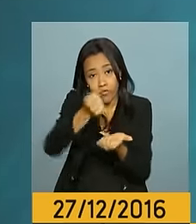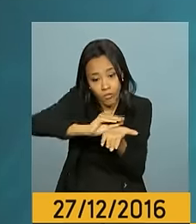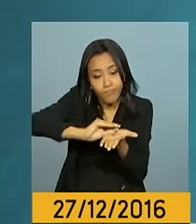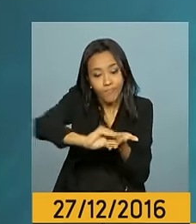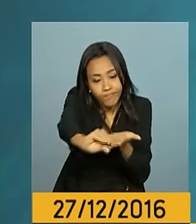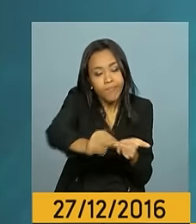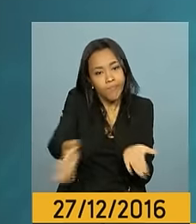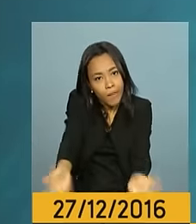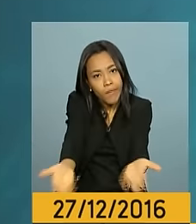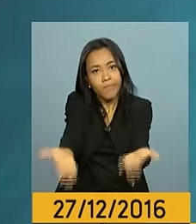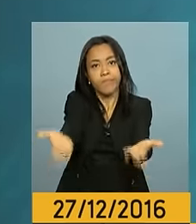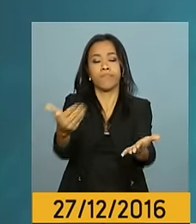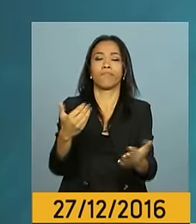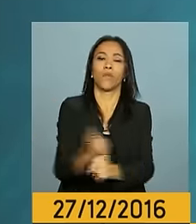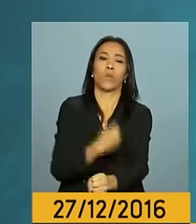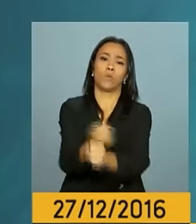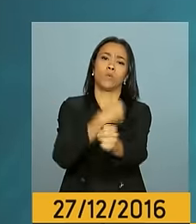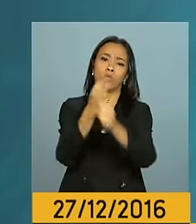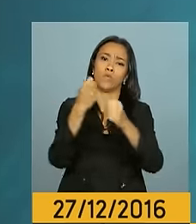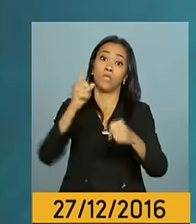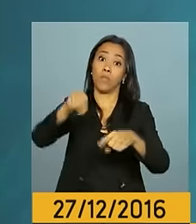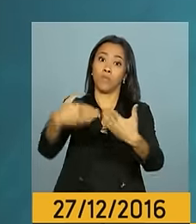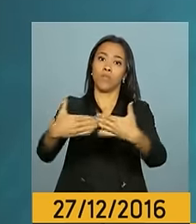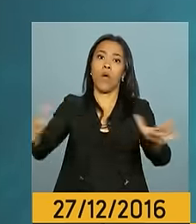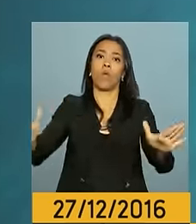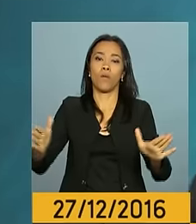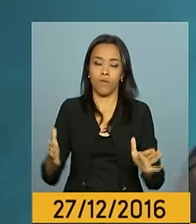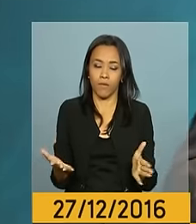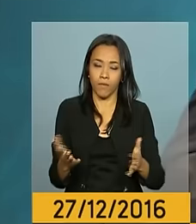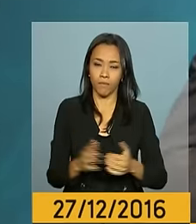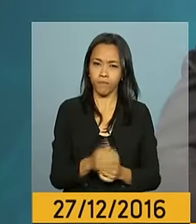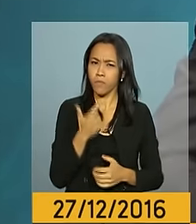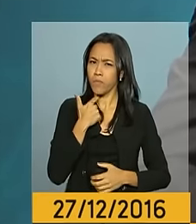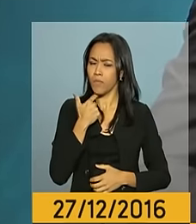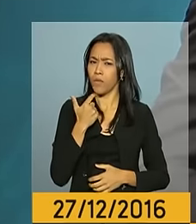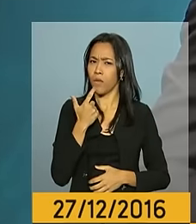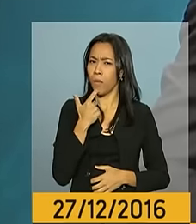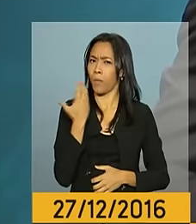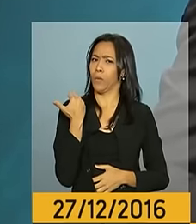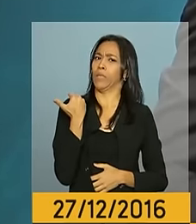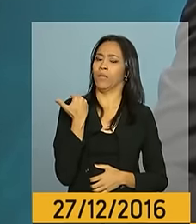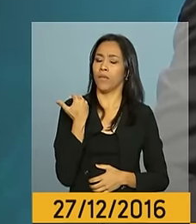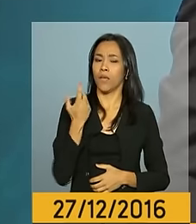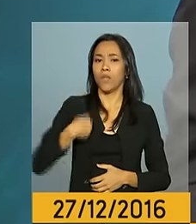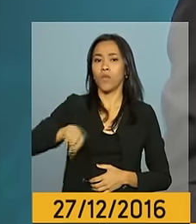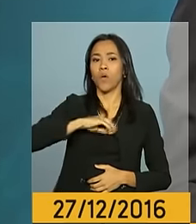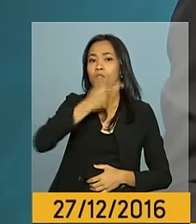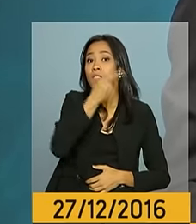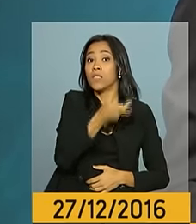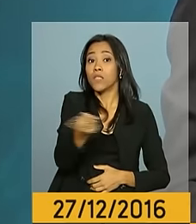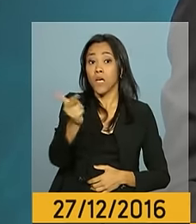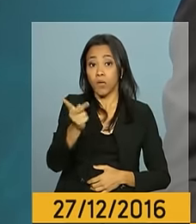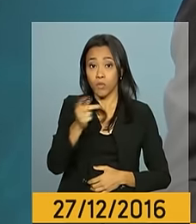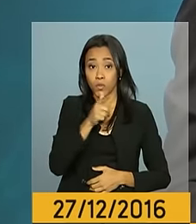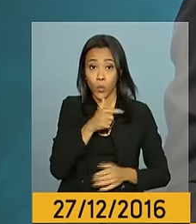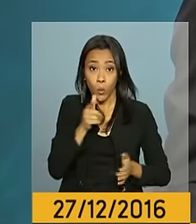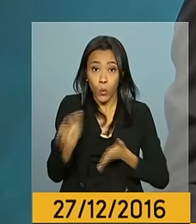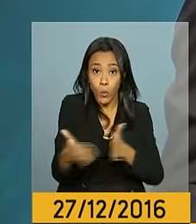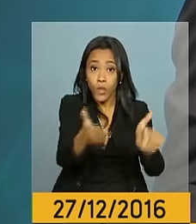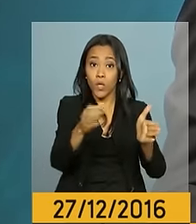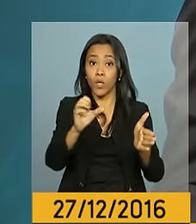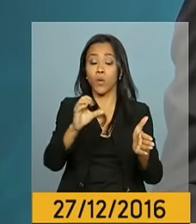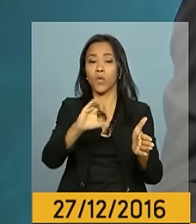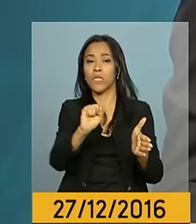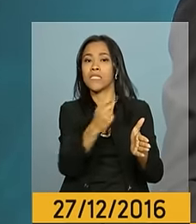estas obras possam ser inauguradas ainda há pouco tempo visitávamos a transposição E oer mais